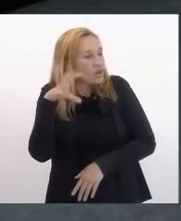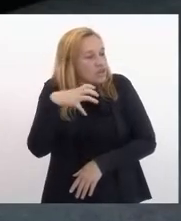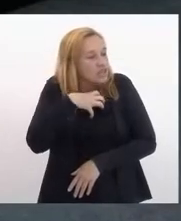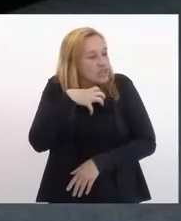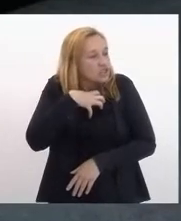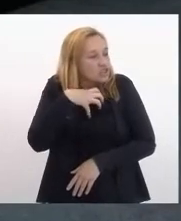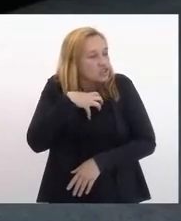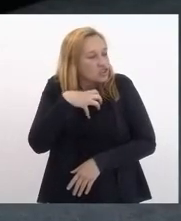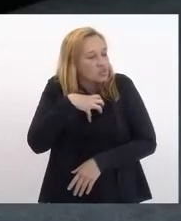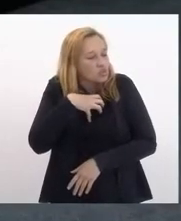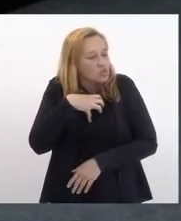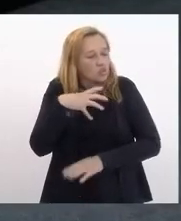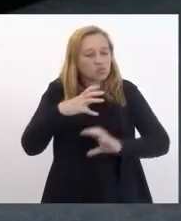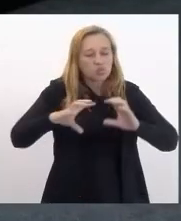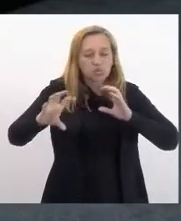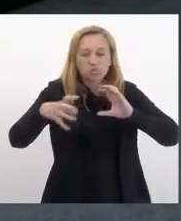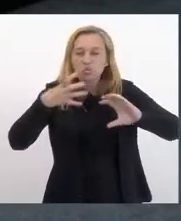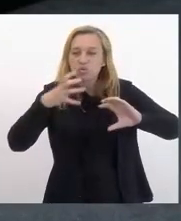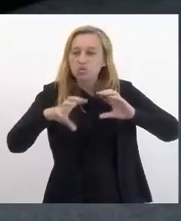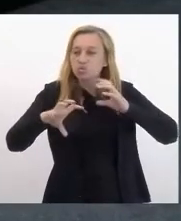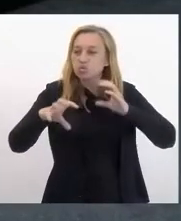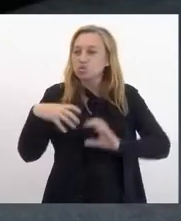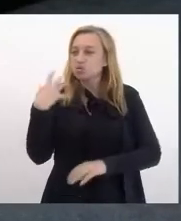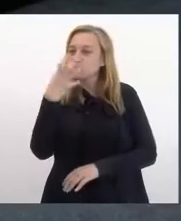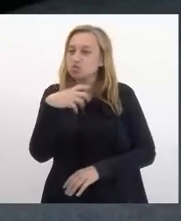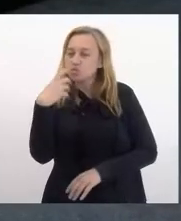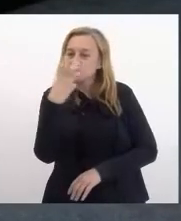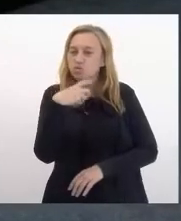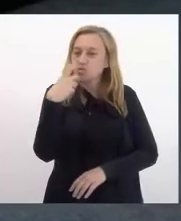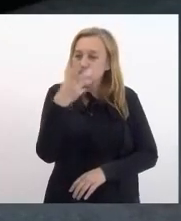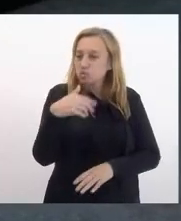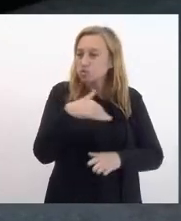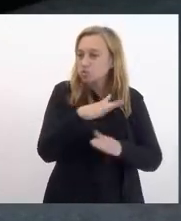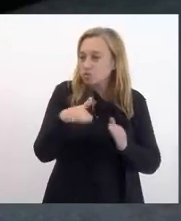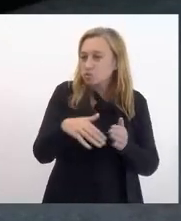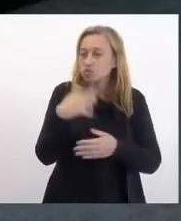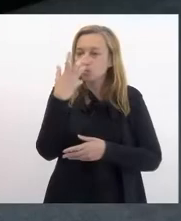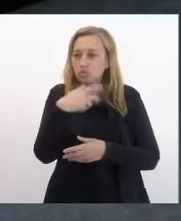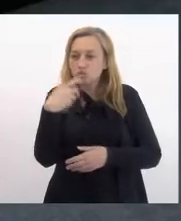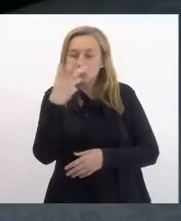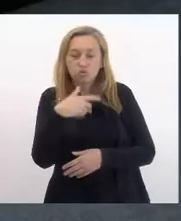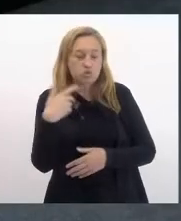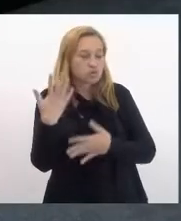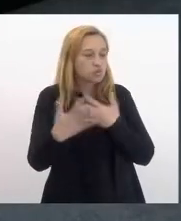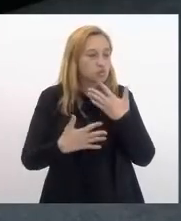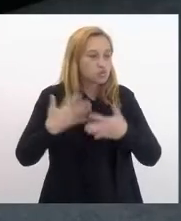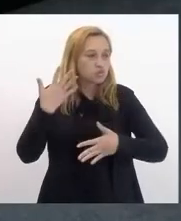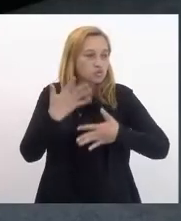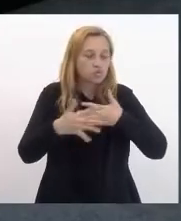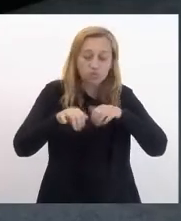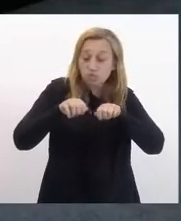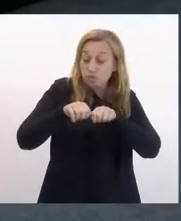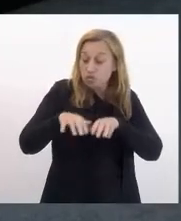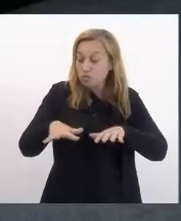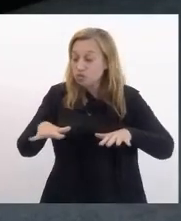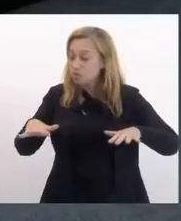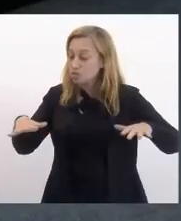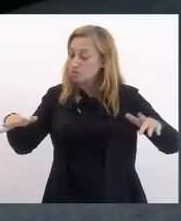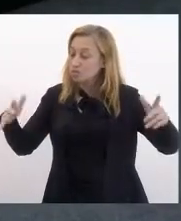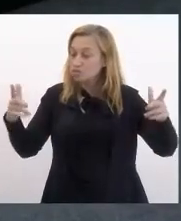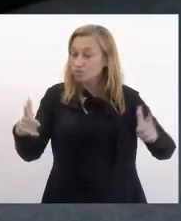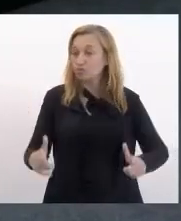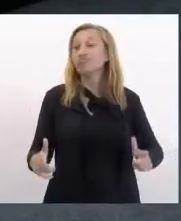entorno daqueles que estão fazendo a música, e todo mundo cantando. A alegria reina exatamente